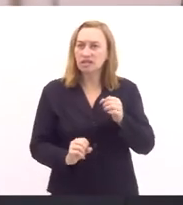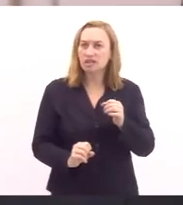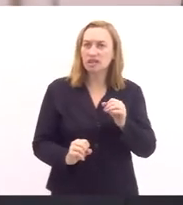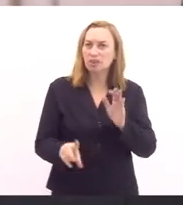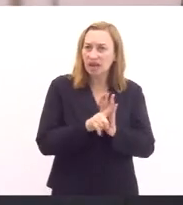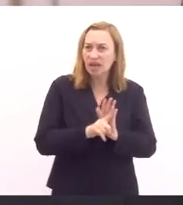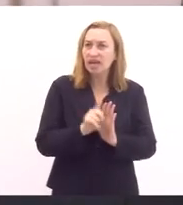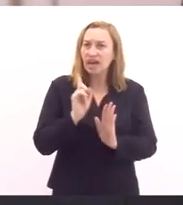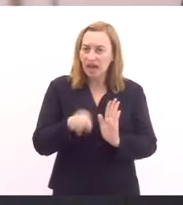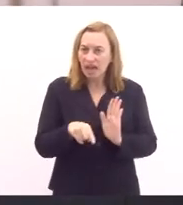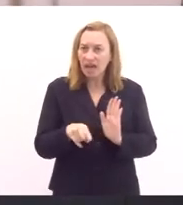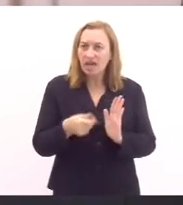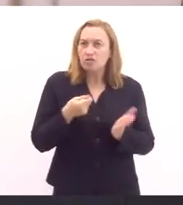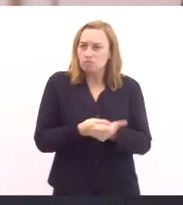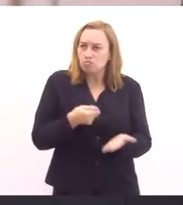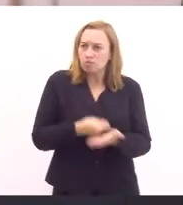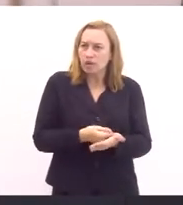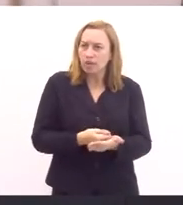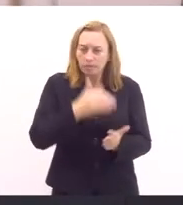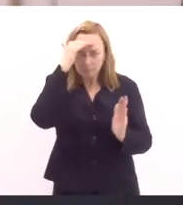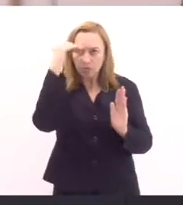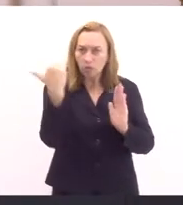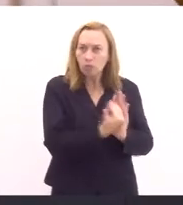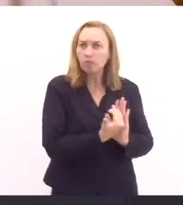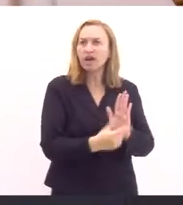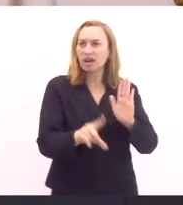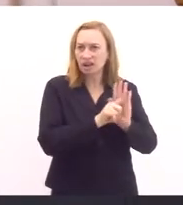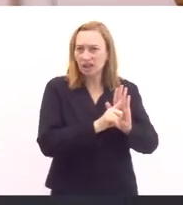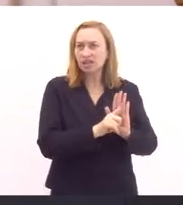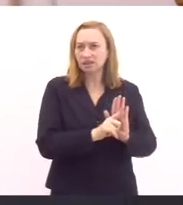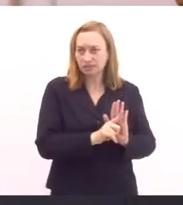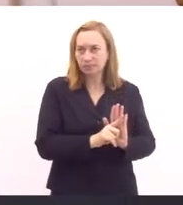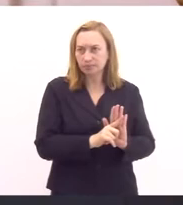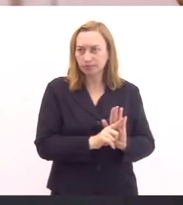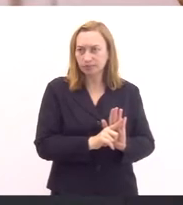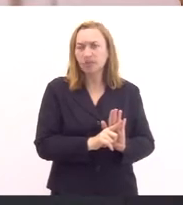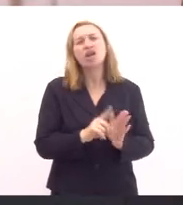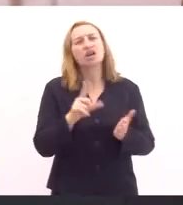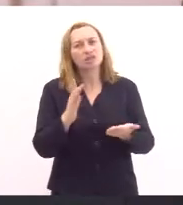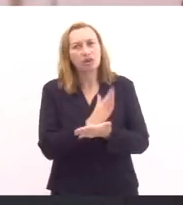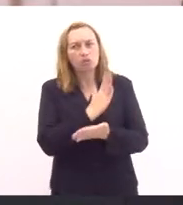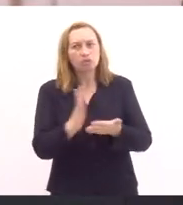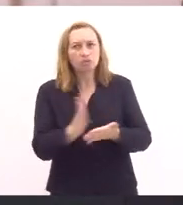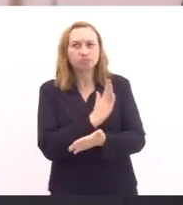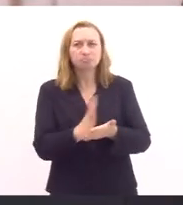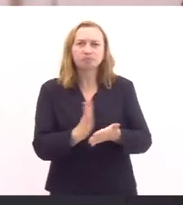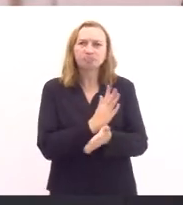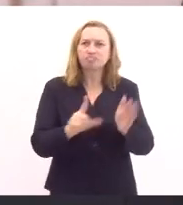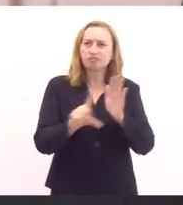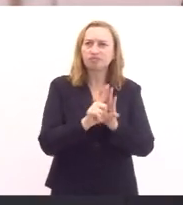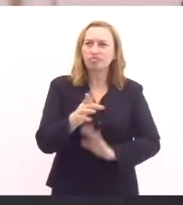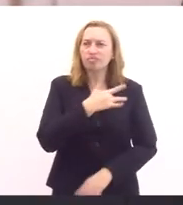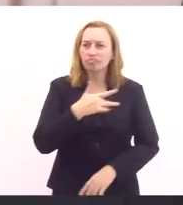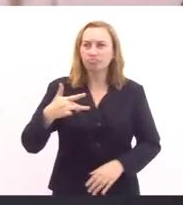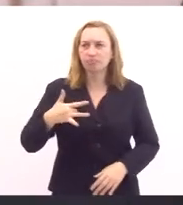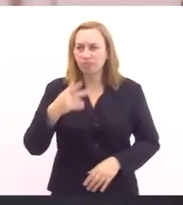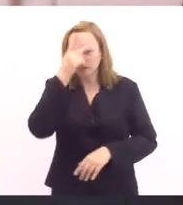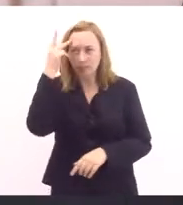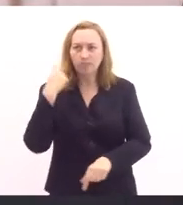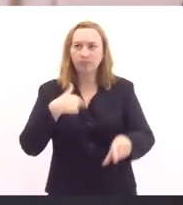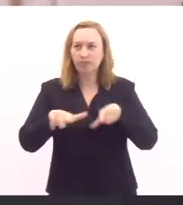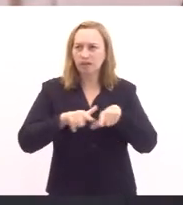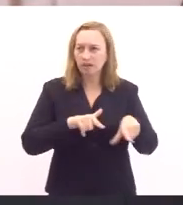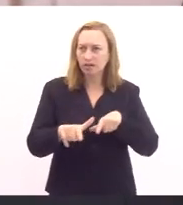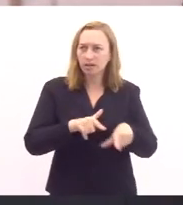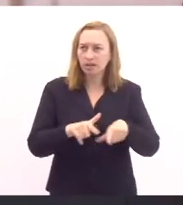é brigar pela ser cumprida eu compro se eu preciso da comissão do cúmplice de algumas leis sobre saúde do trabalhador que abolimos